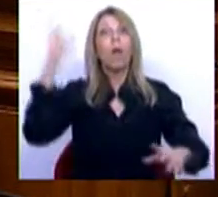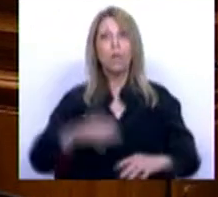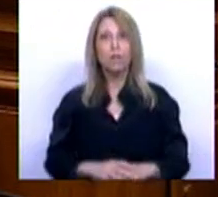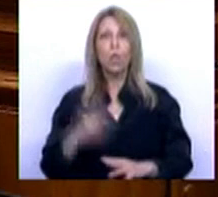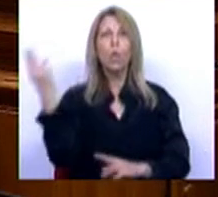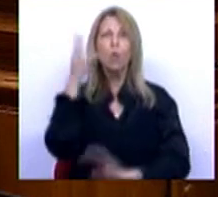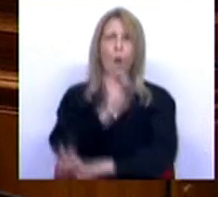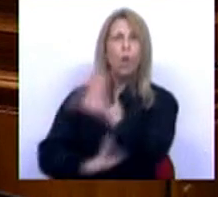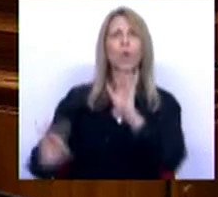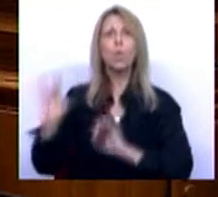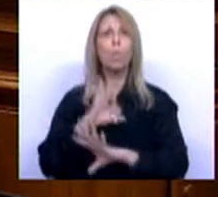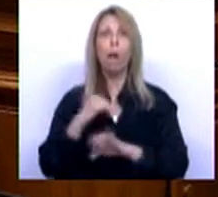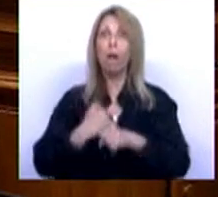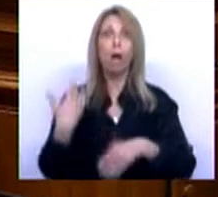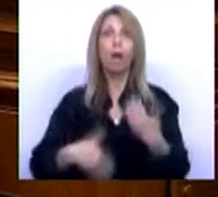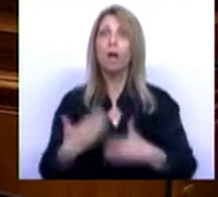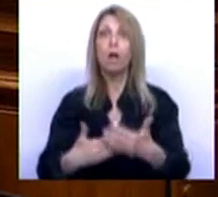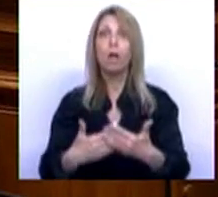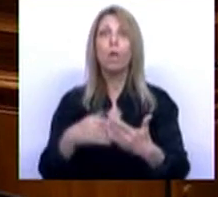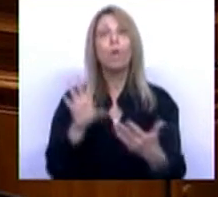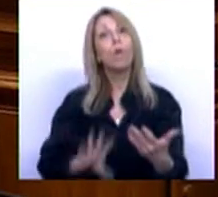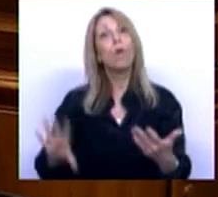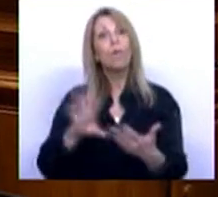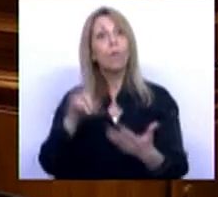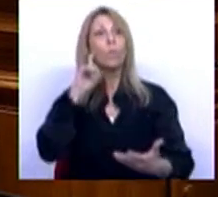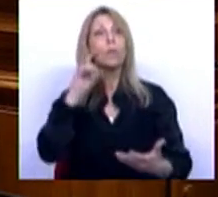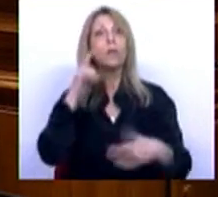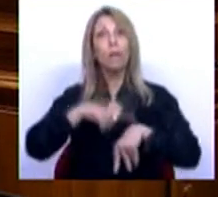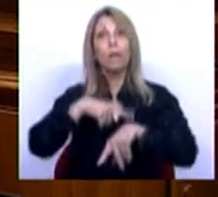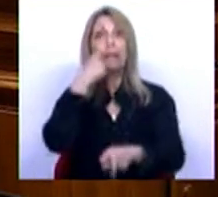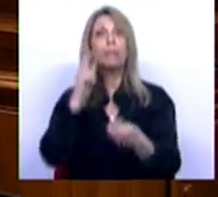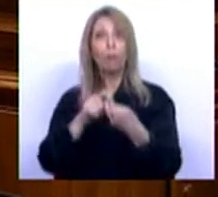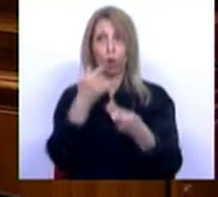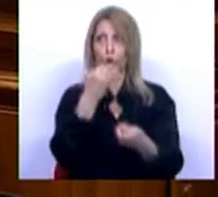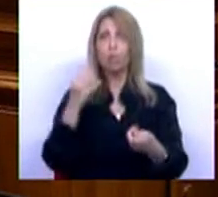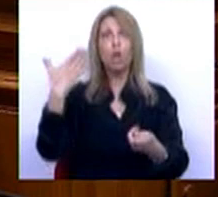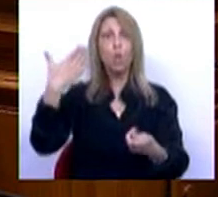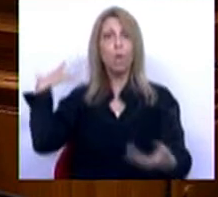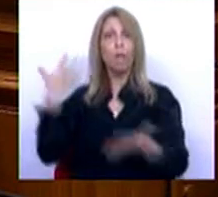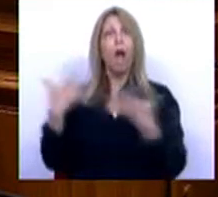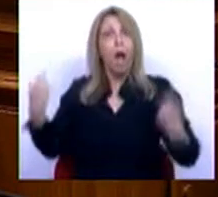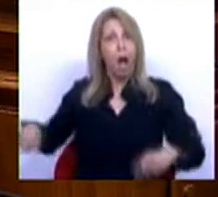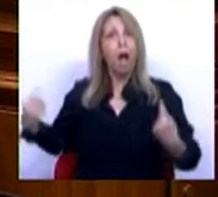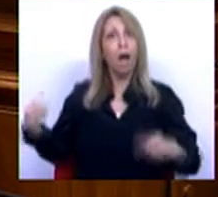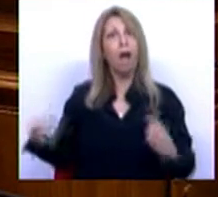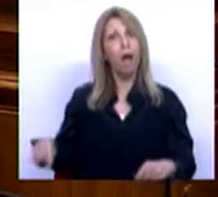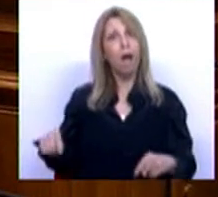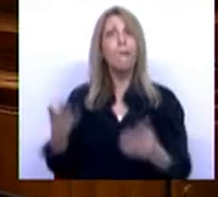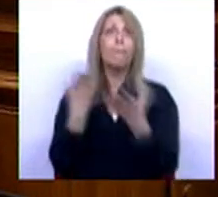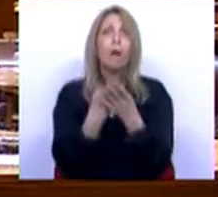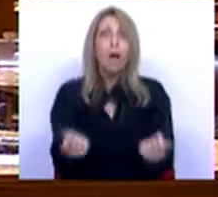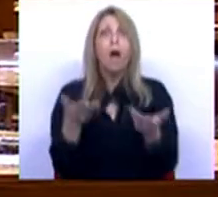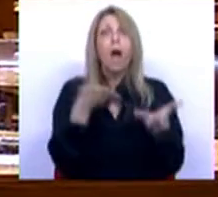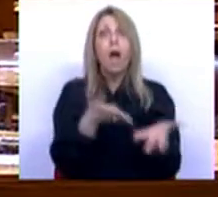o instrumento da proteção temporária que existe desde 2001, precisamente para fazer face a estas